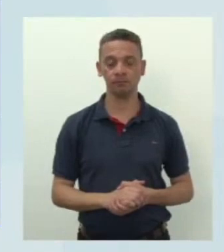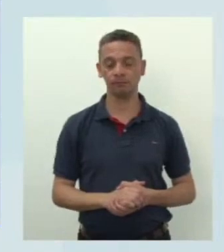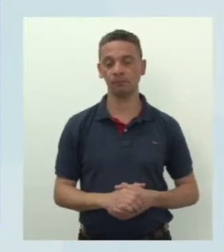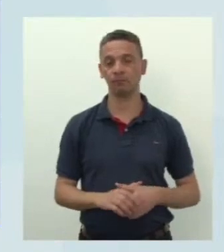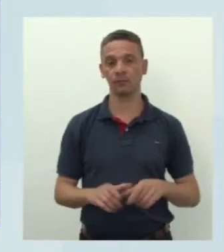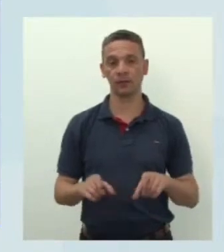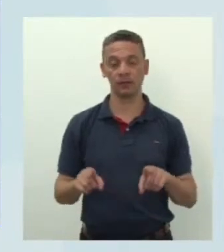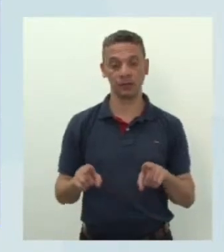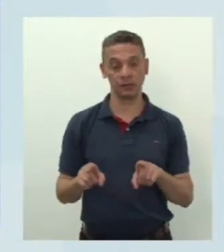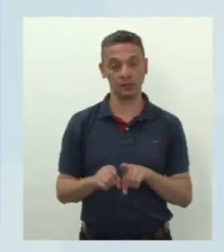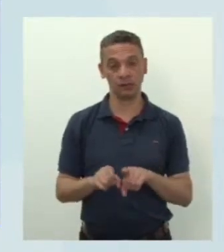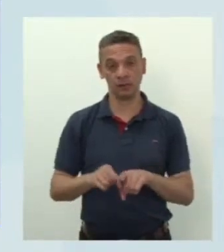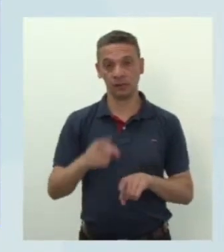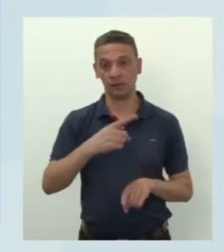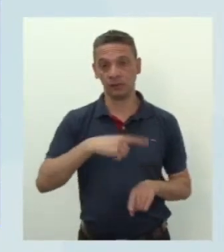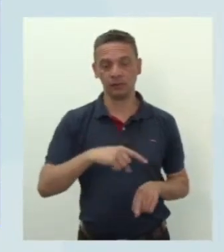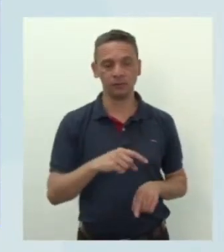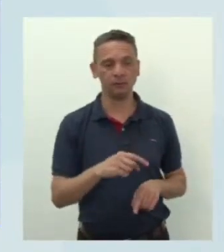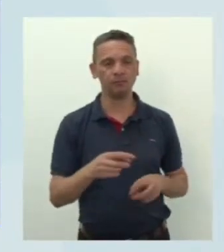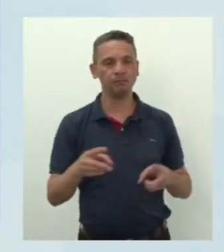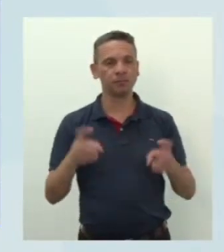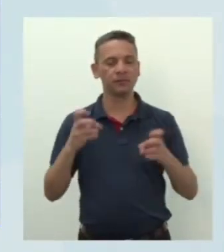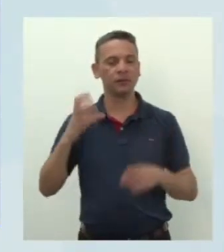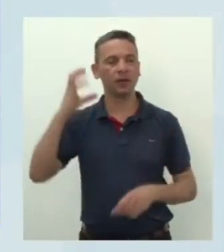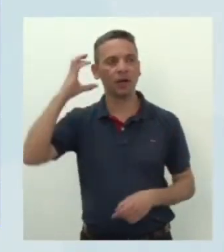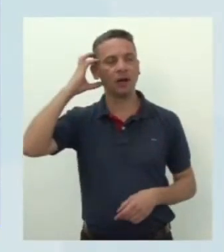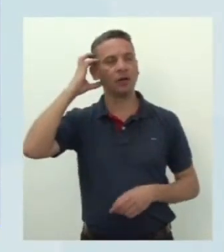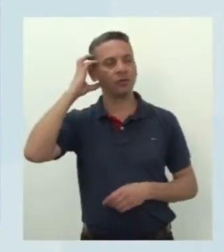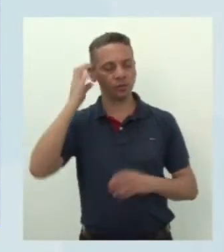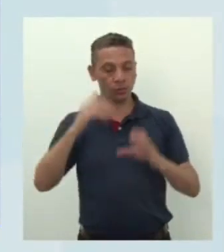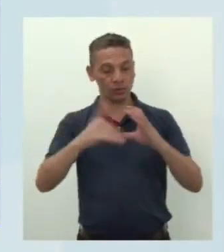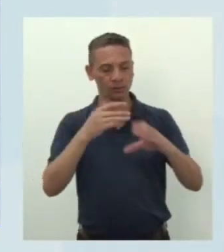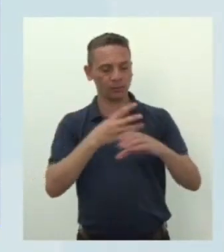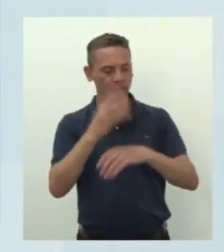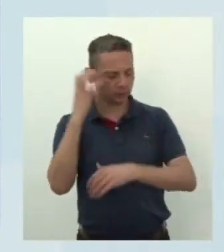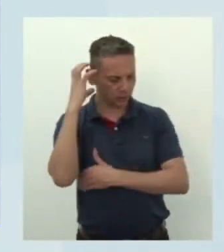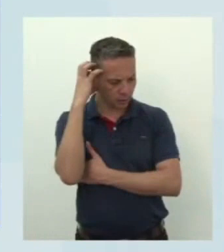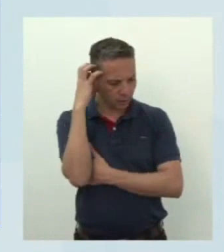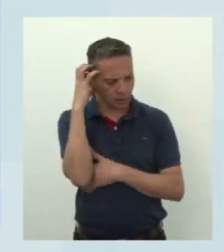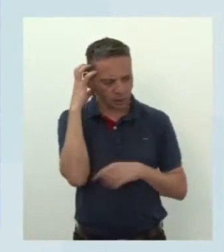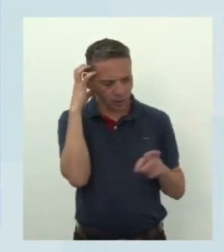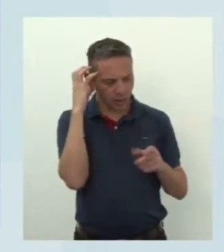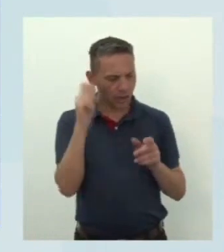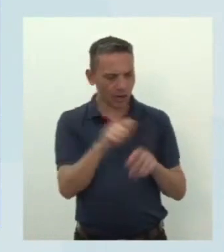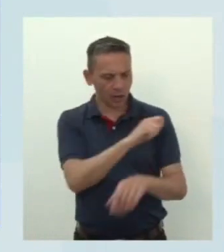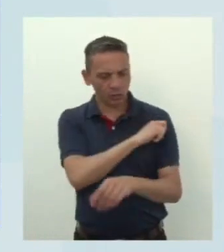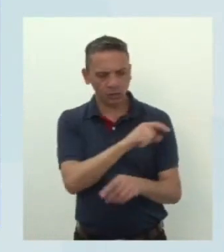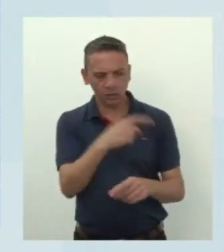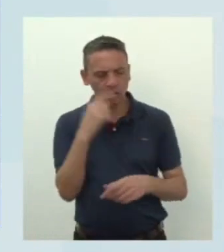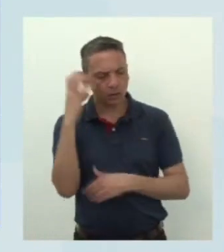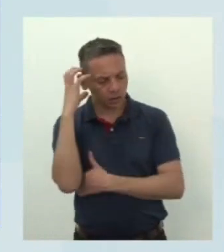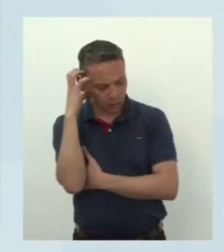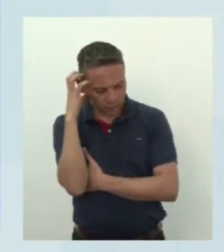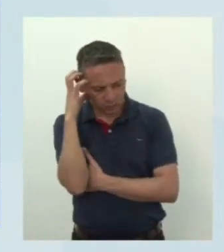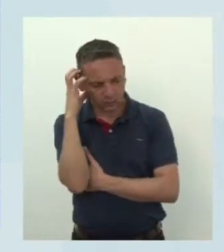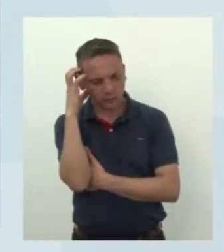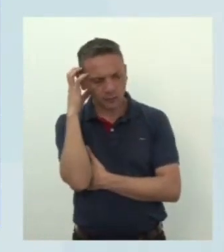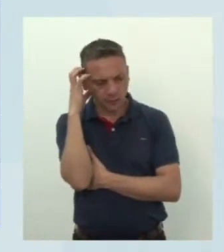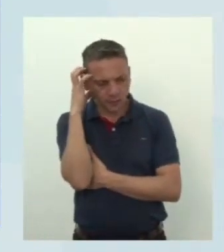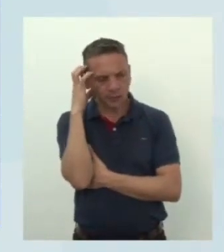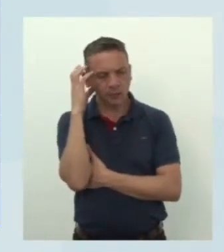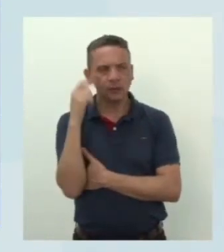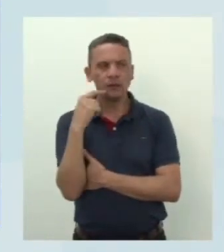e assim que a gente ouve o áudio, né, nós também podemos comparar a oralidade, o que